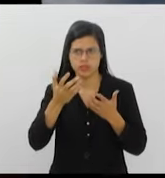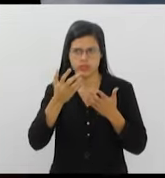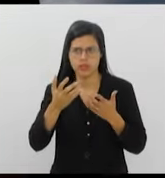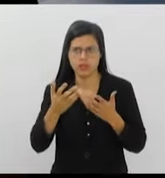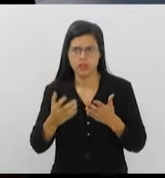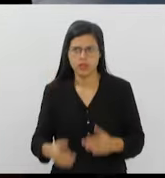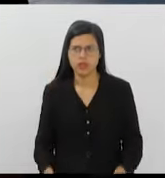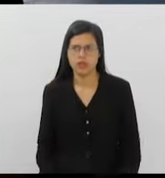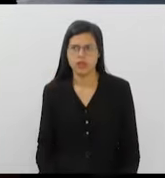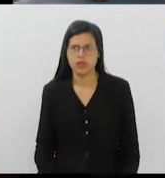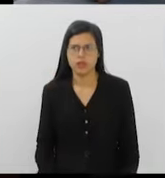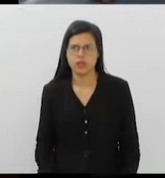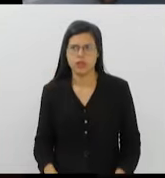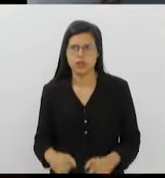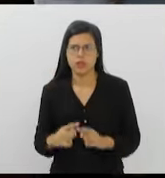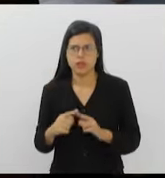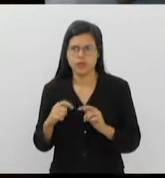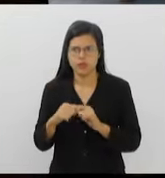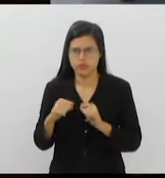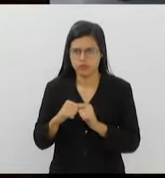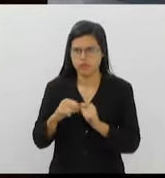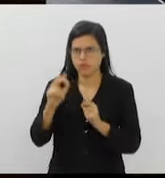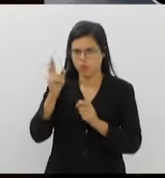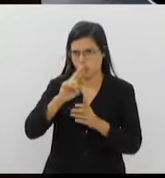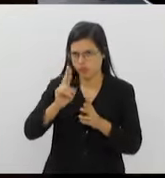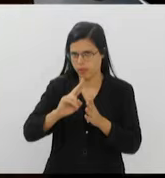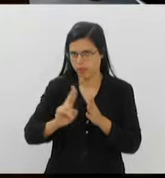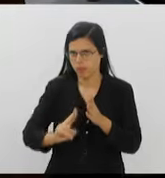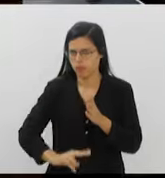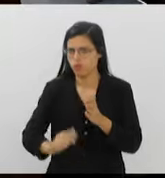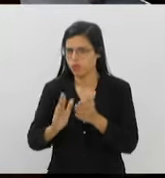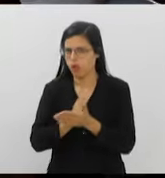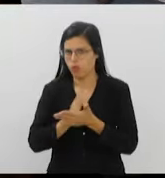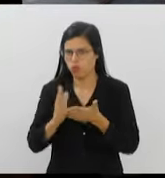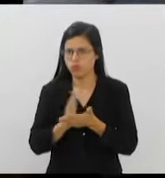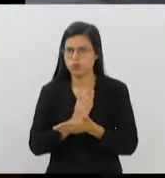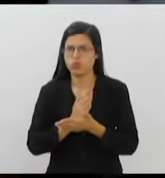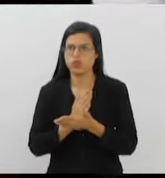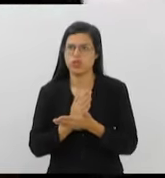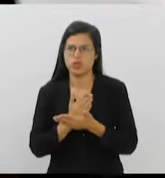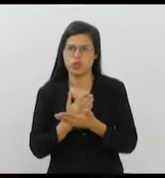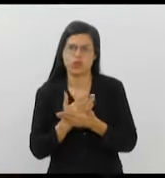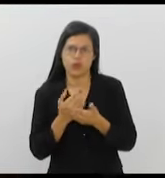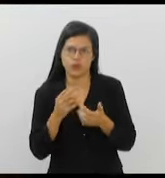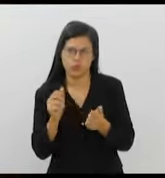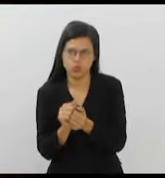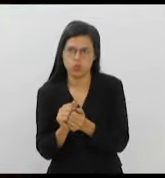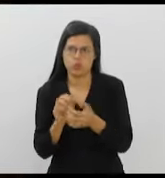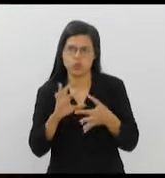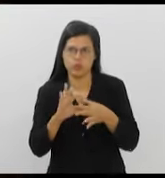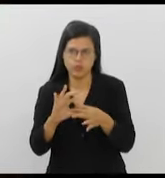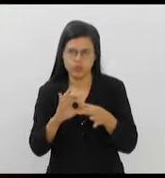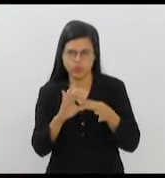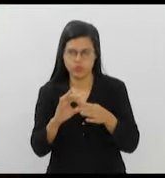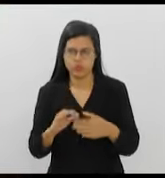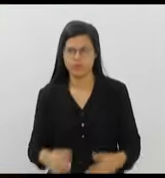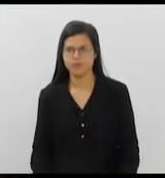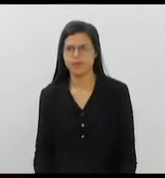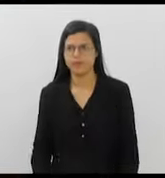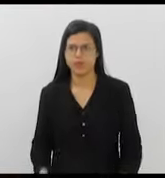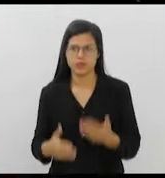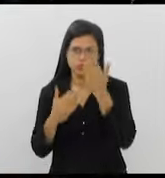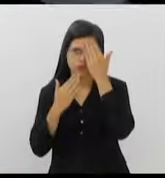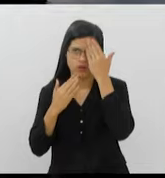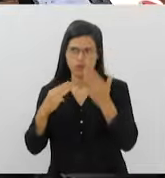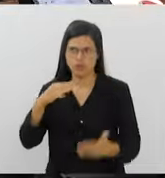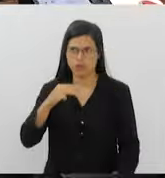questão de nominar alguns, porque estiveram à frente dessa luta. Muito obrigado. Malafaia